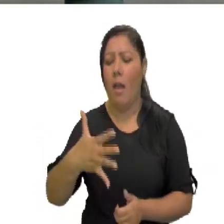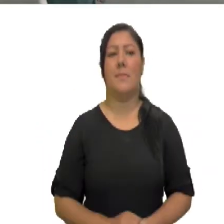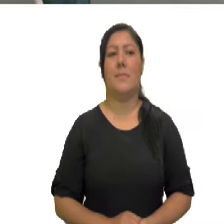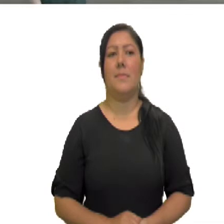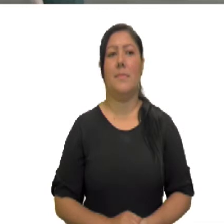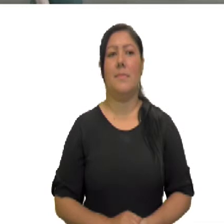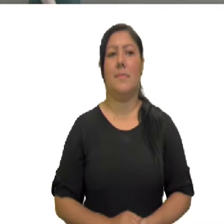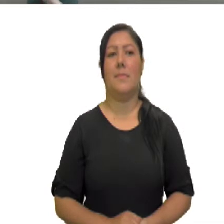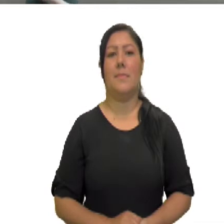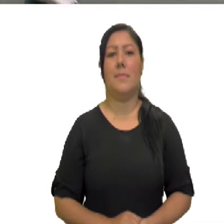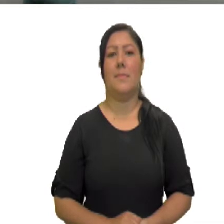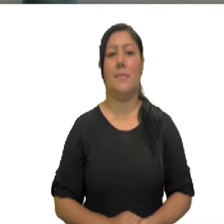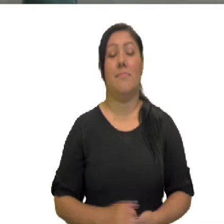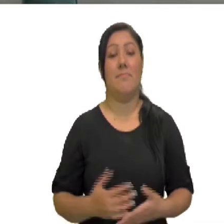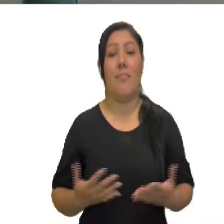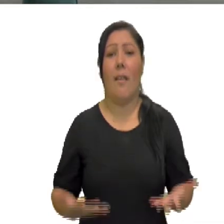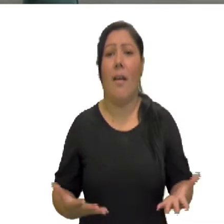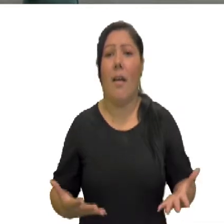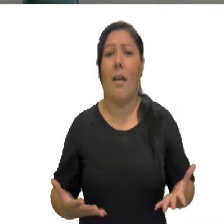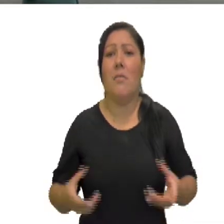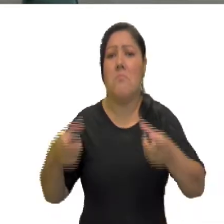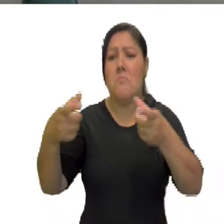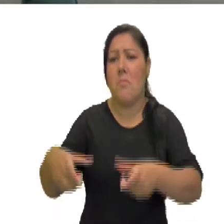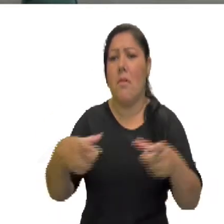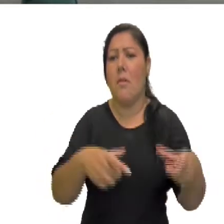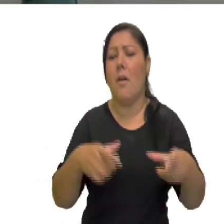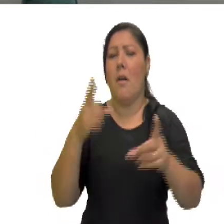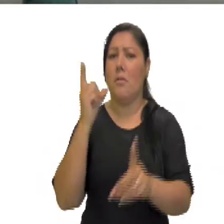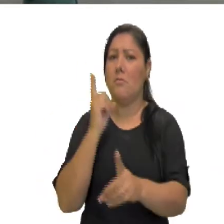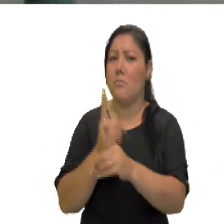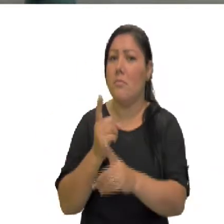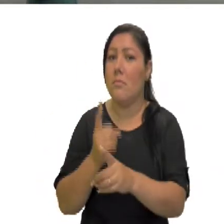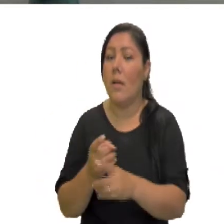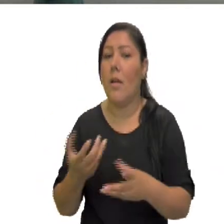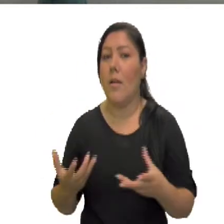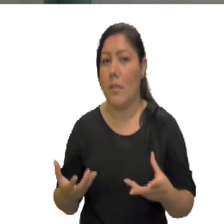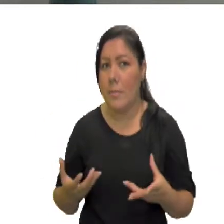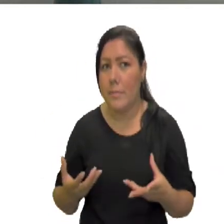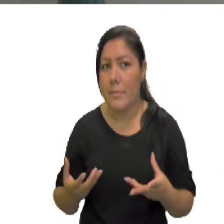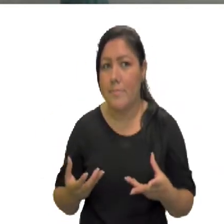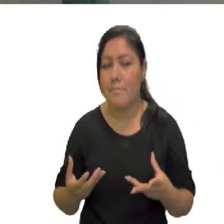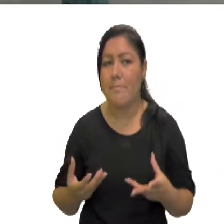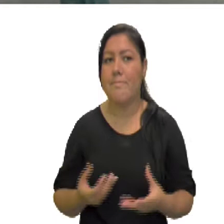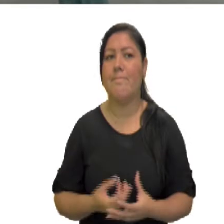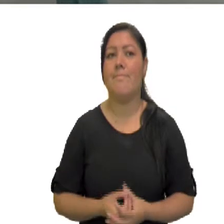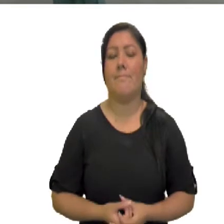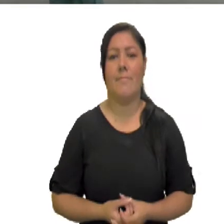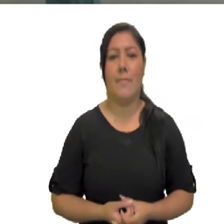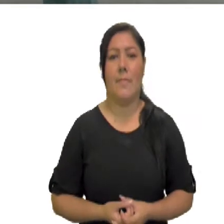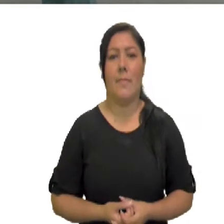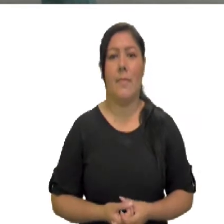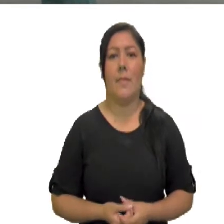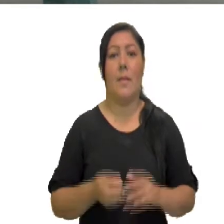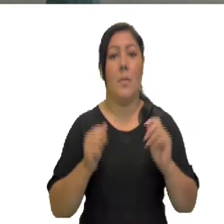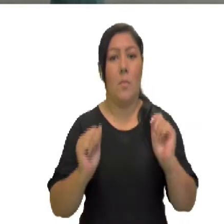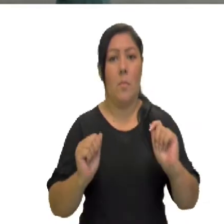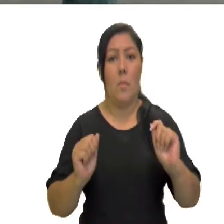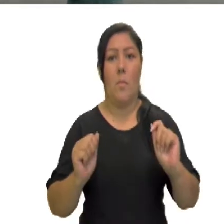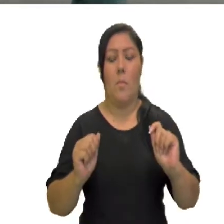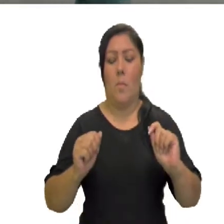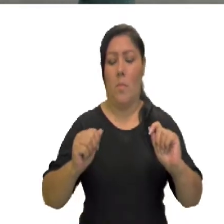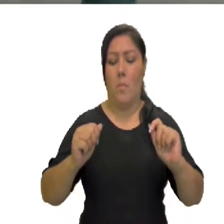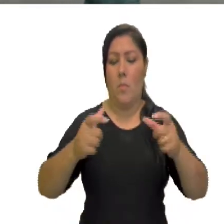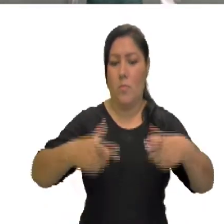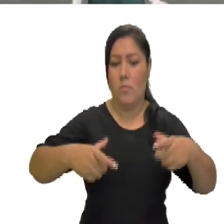sobrevive. Bom, onde eu consigo encontrar estes seres? Estes seres, eles podem ser